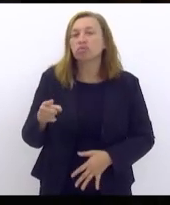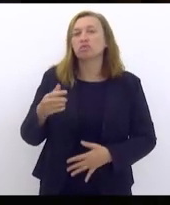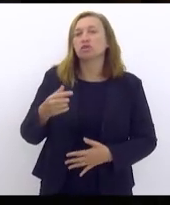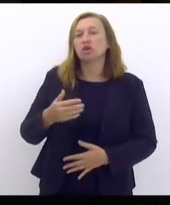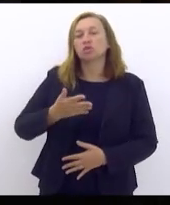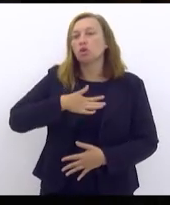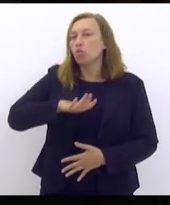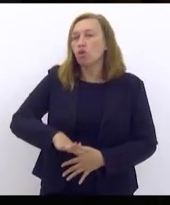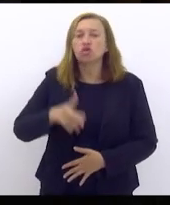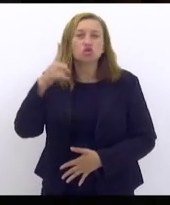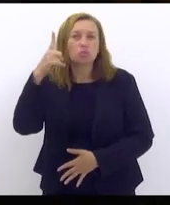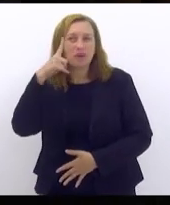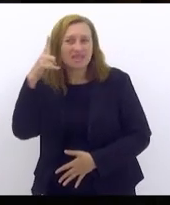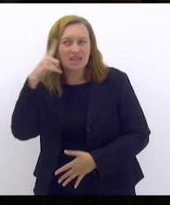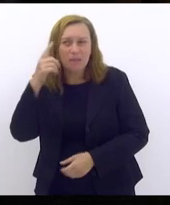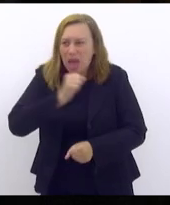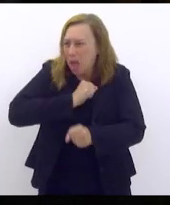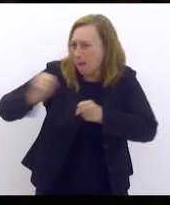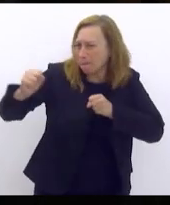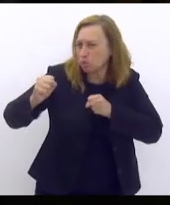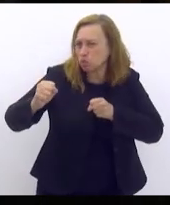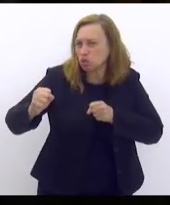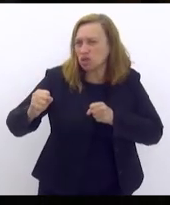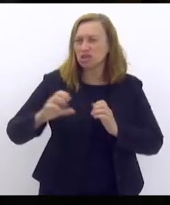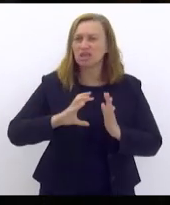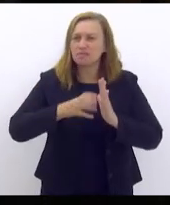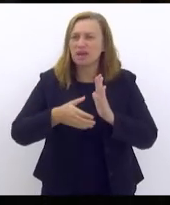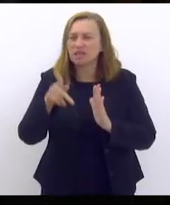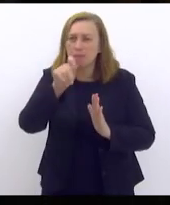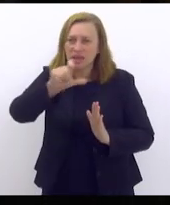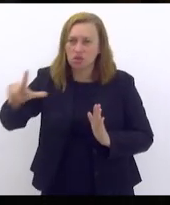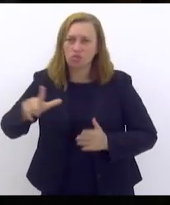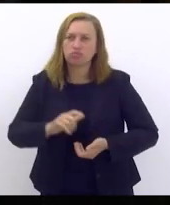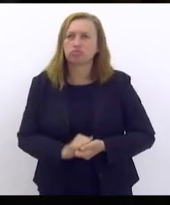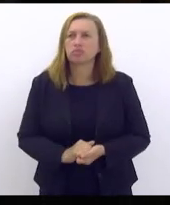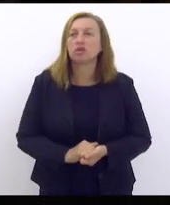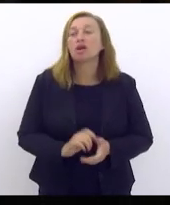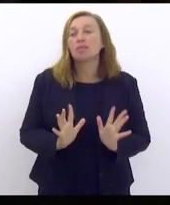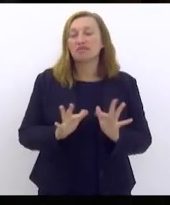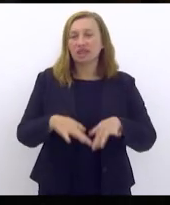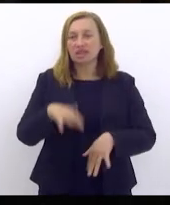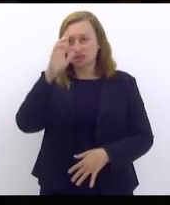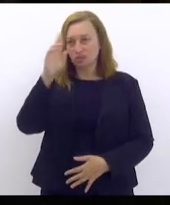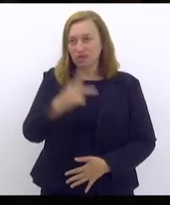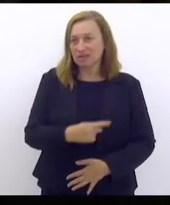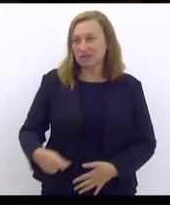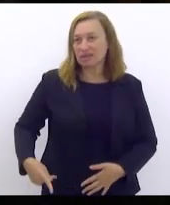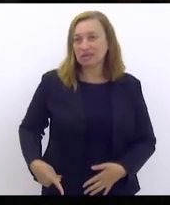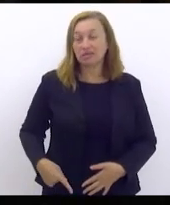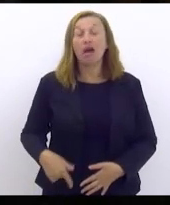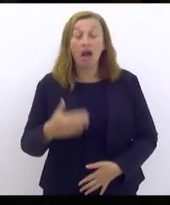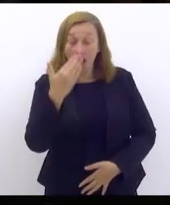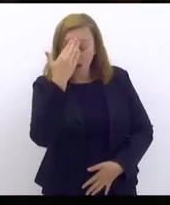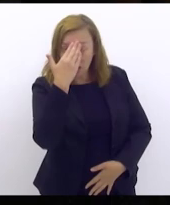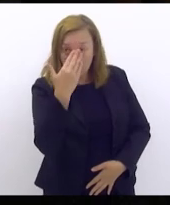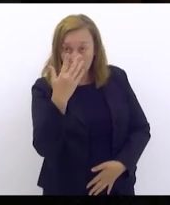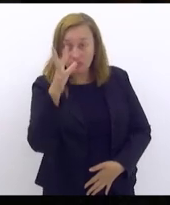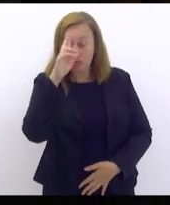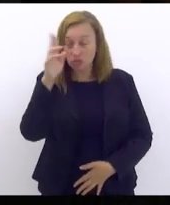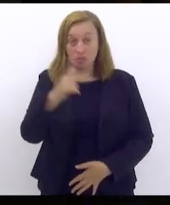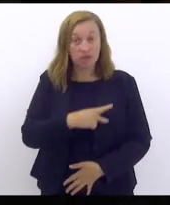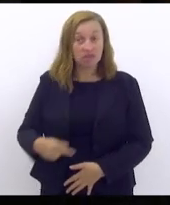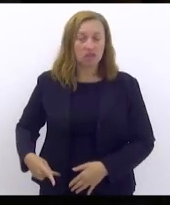pensamento nefasto desse partido chamado PSOL. E aí, para concluir, presidente, agradeço a Vossa Excelência